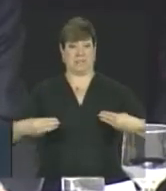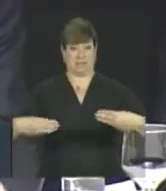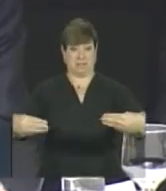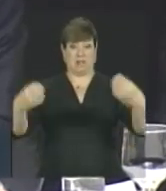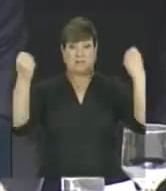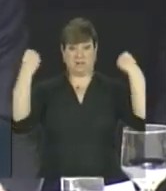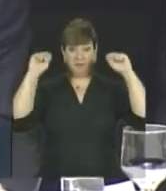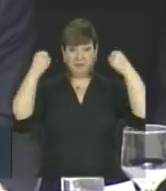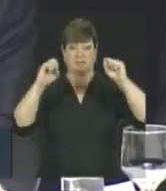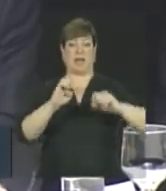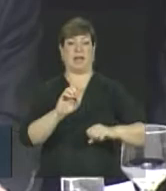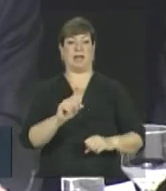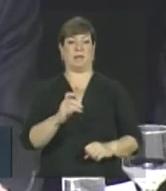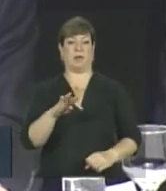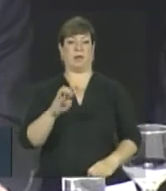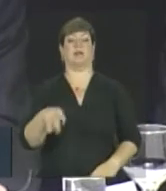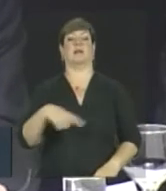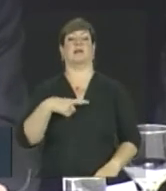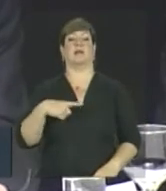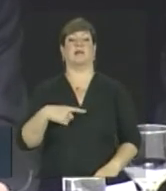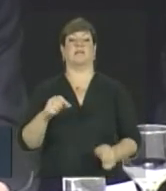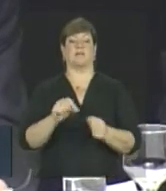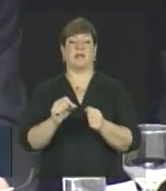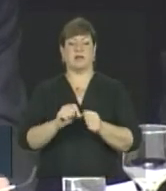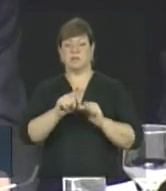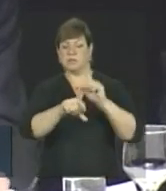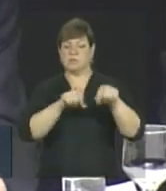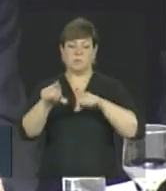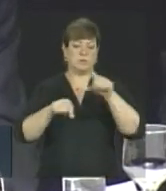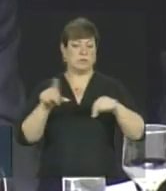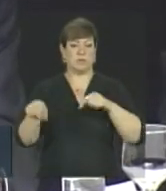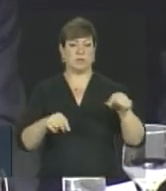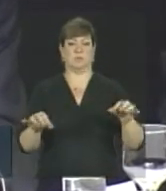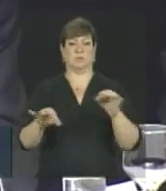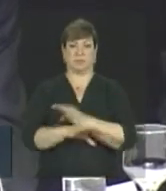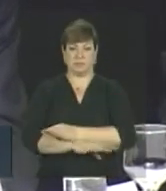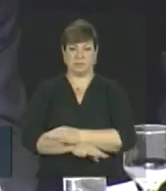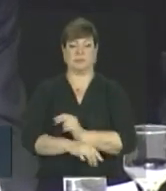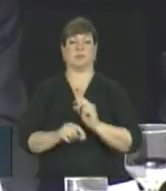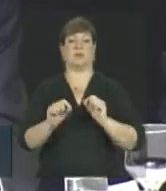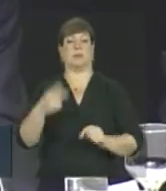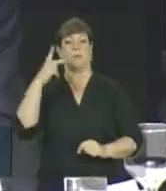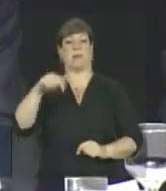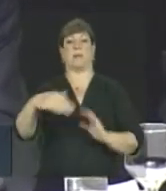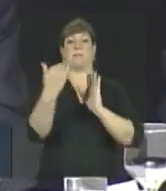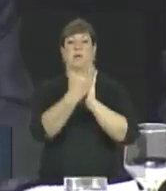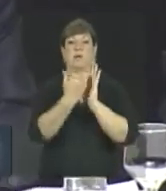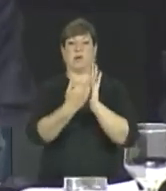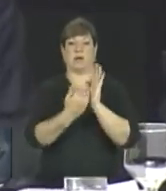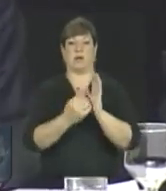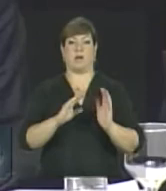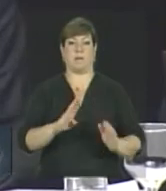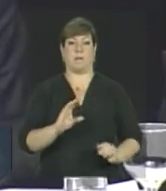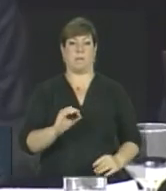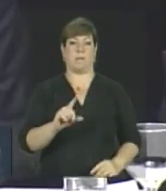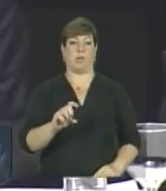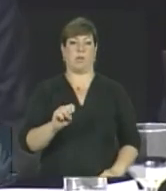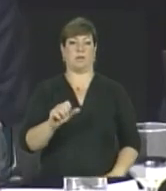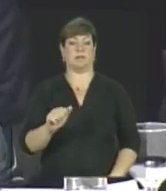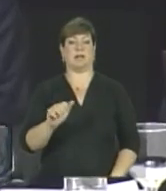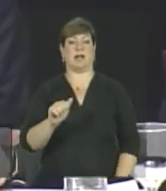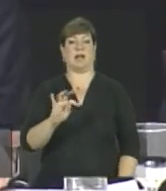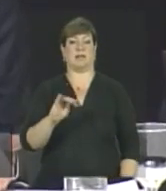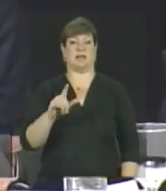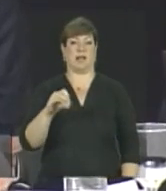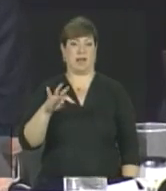o trabalho de seleção para o programa Bolsa Atleta. Como